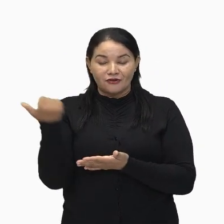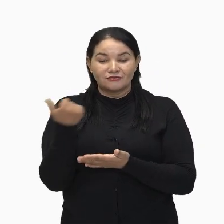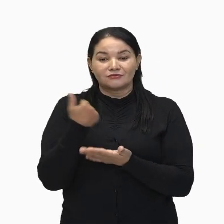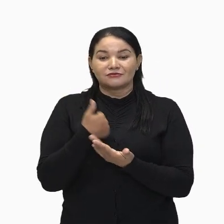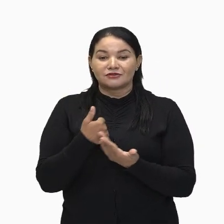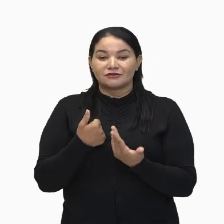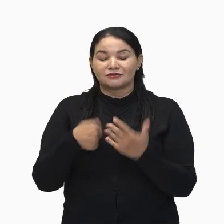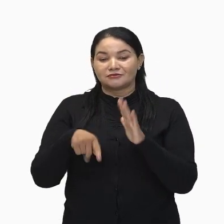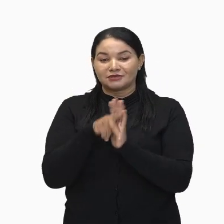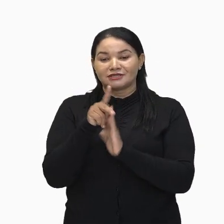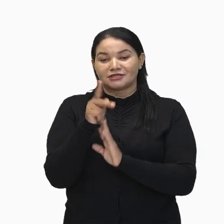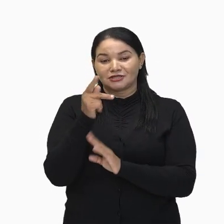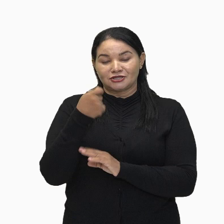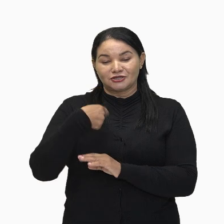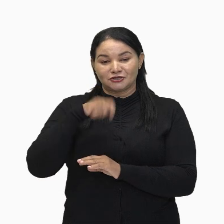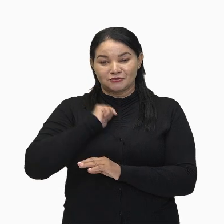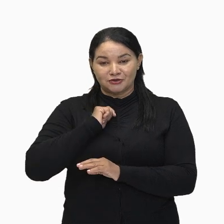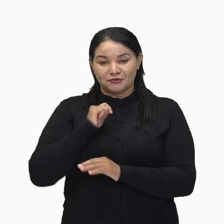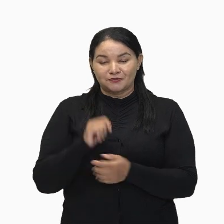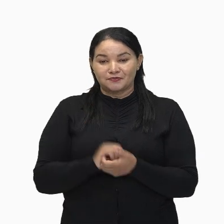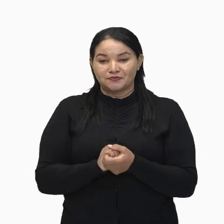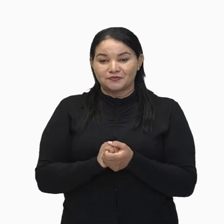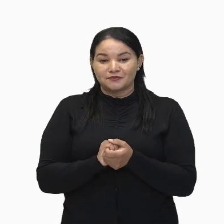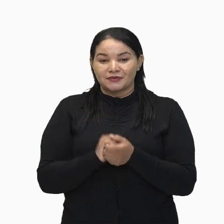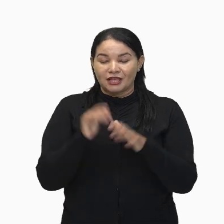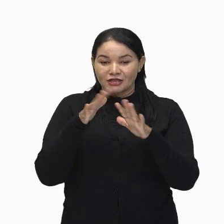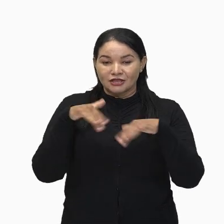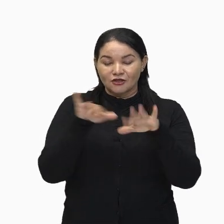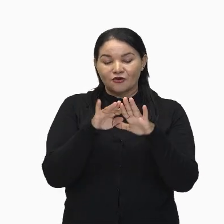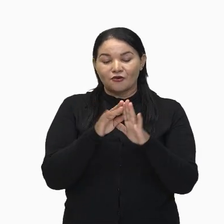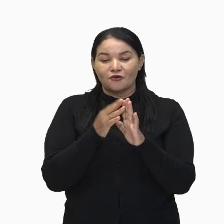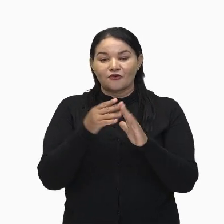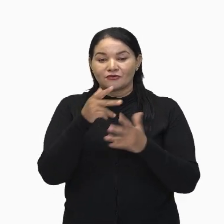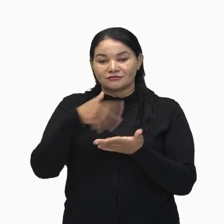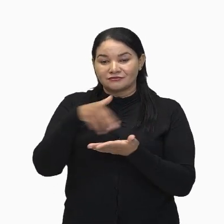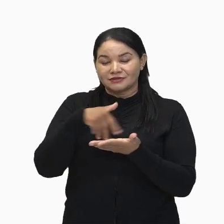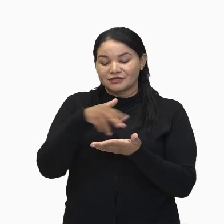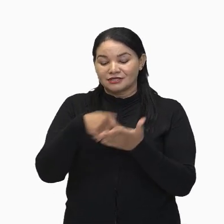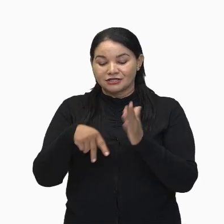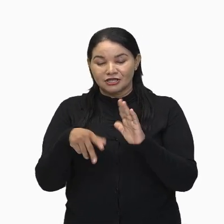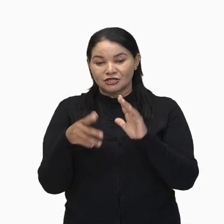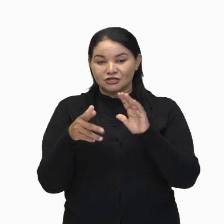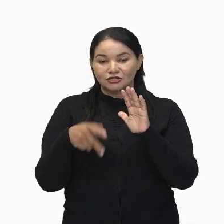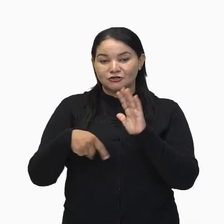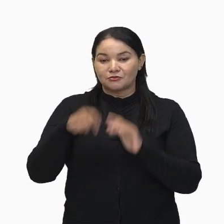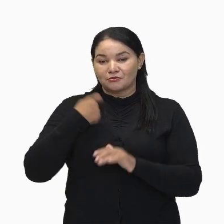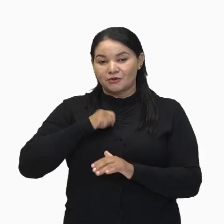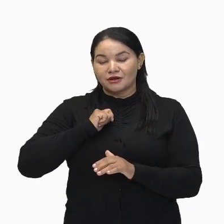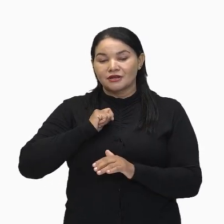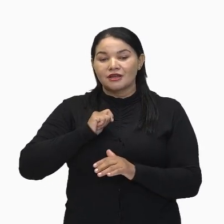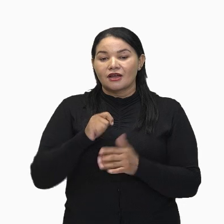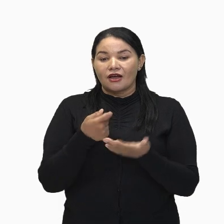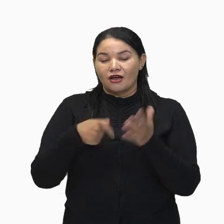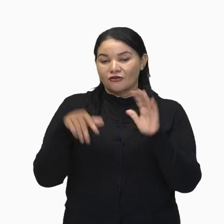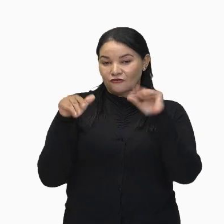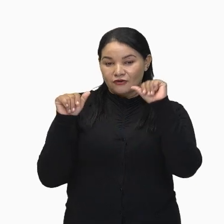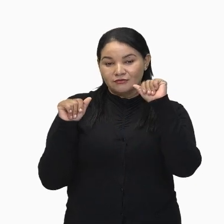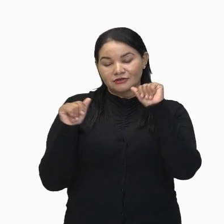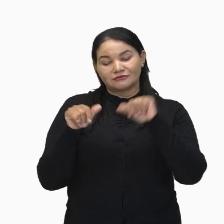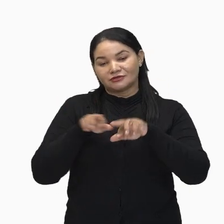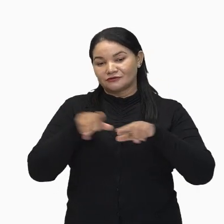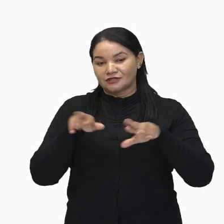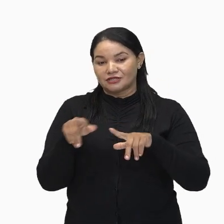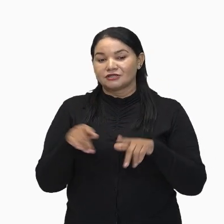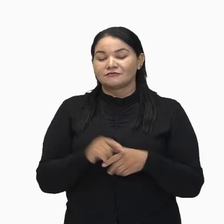quer dizer que toda dança espanhola seja flamenco, mas o flamenco é uma dança